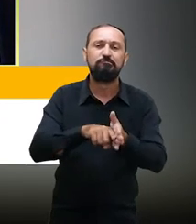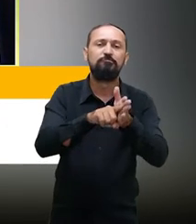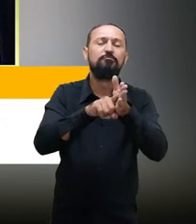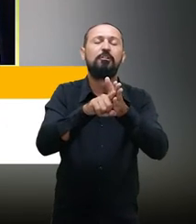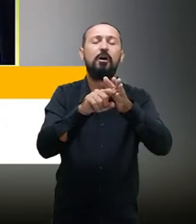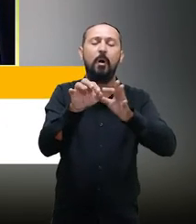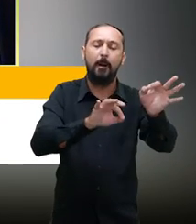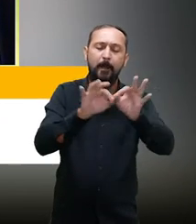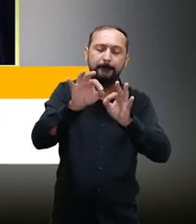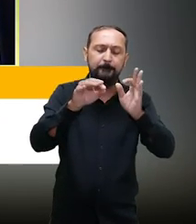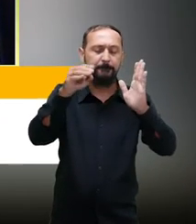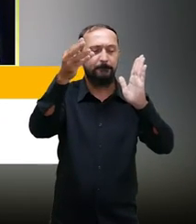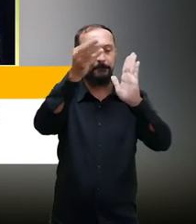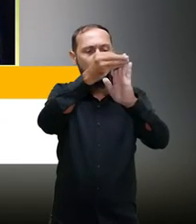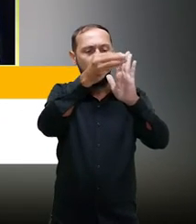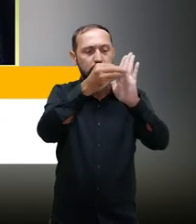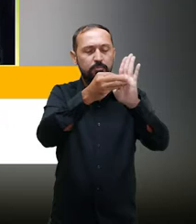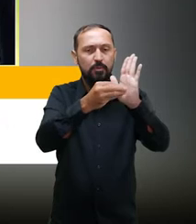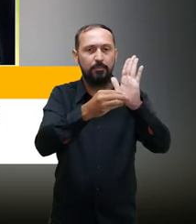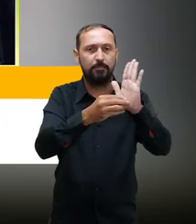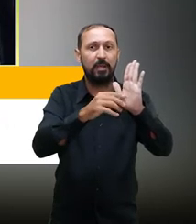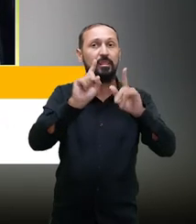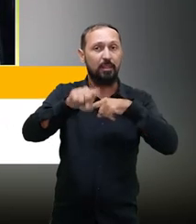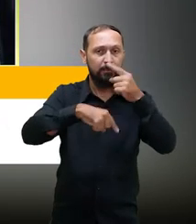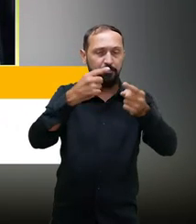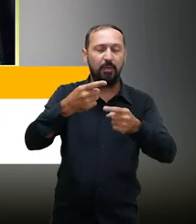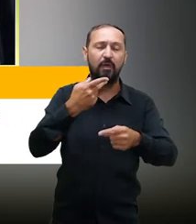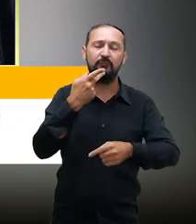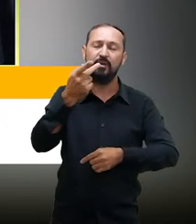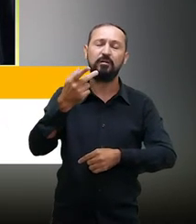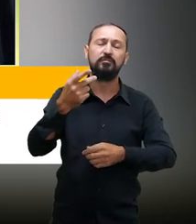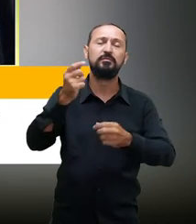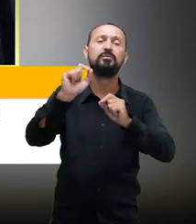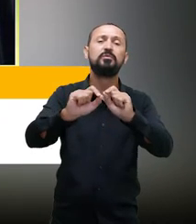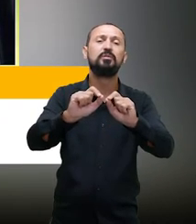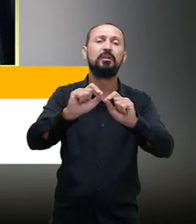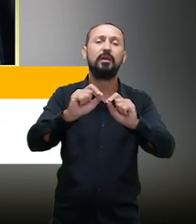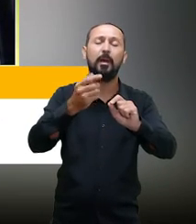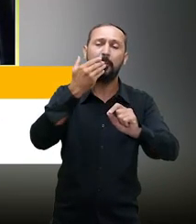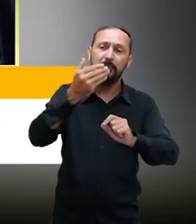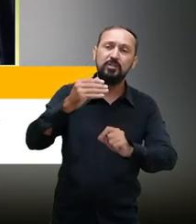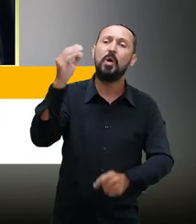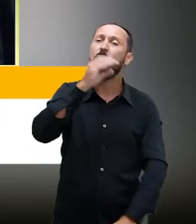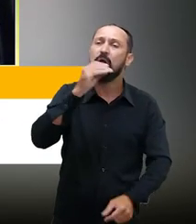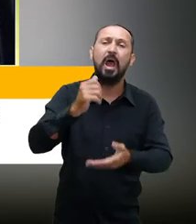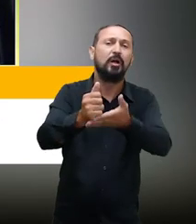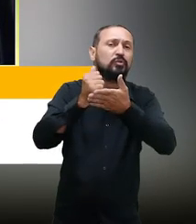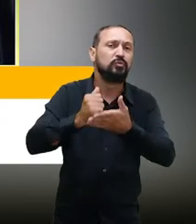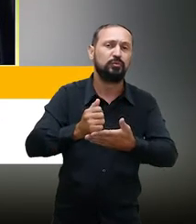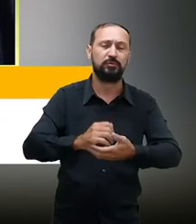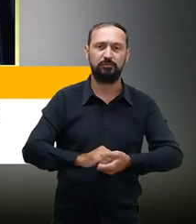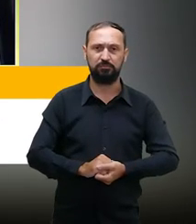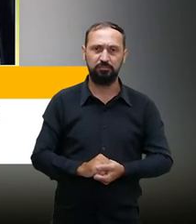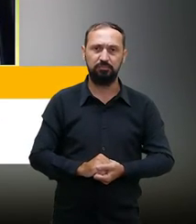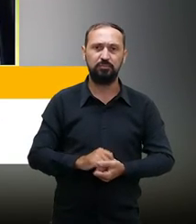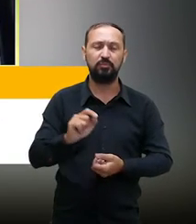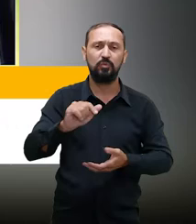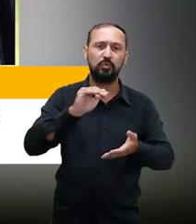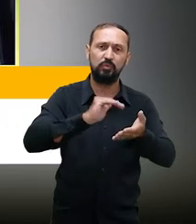levantando informações, preparando para fazer um pronunciamento, exatamente no sentido de pedir